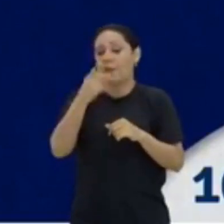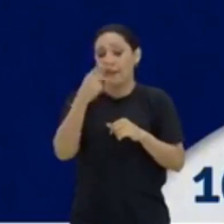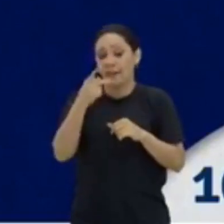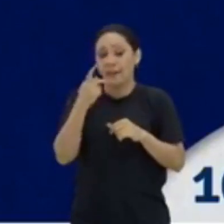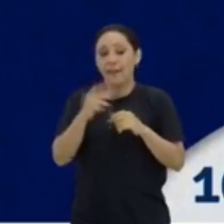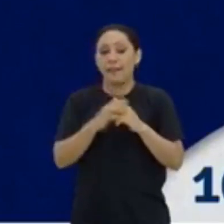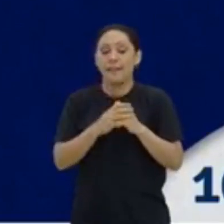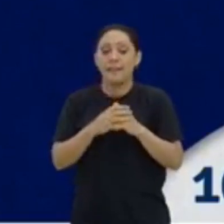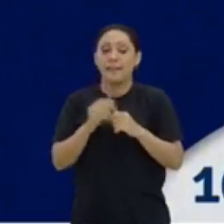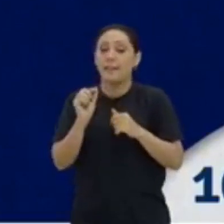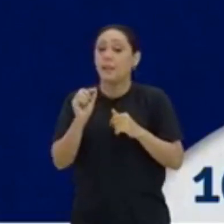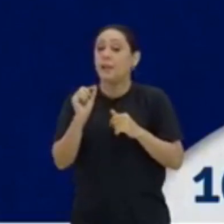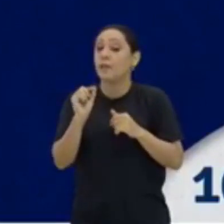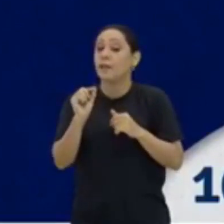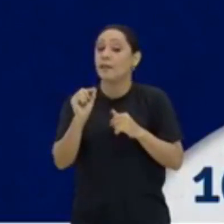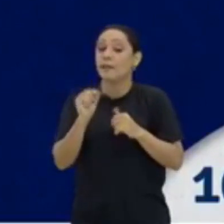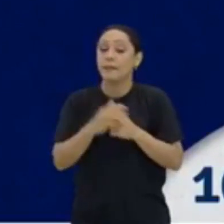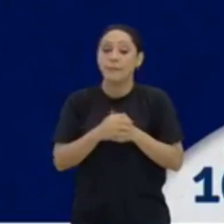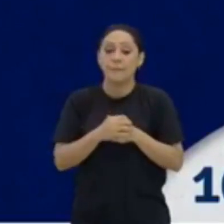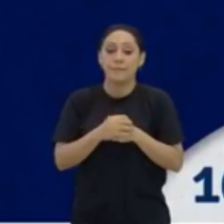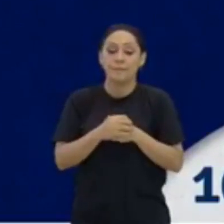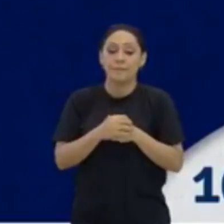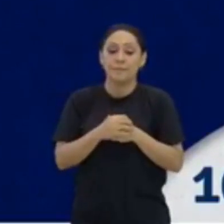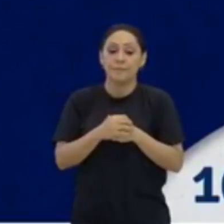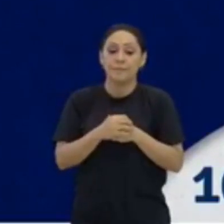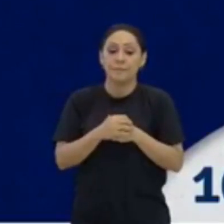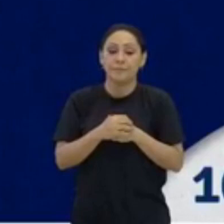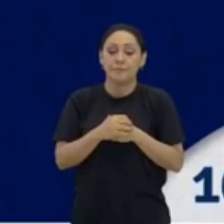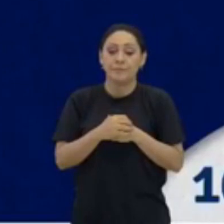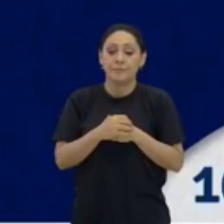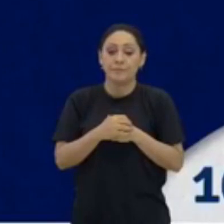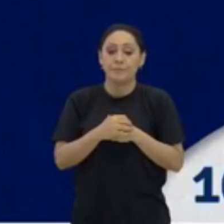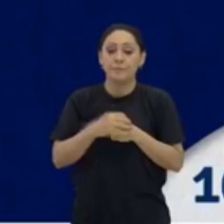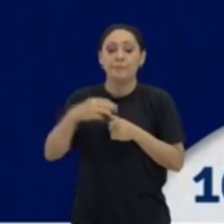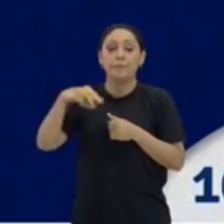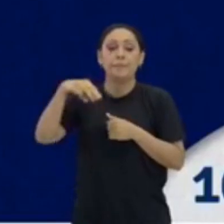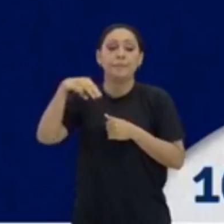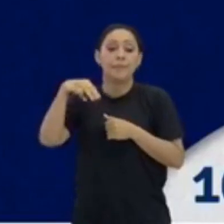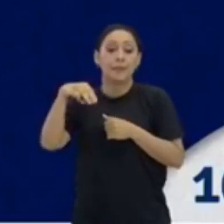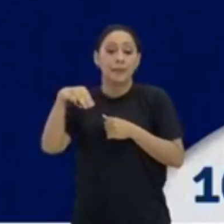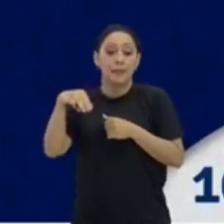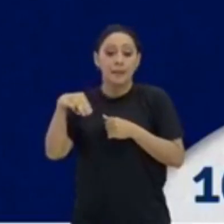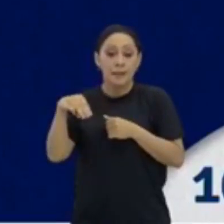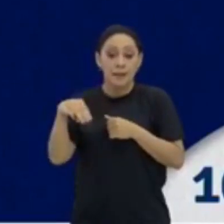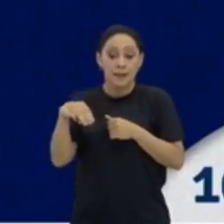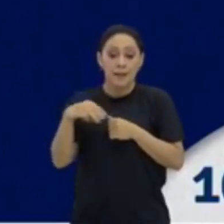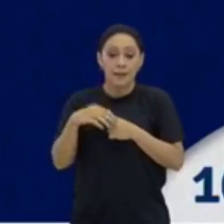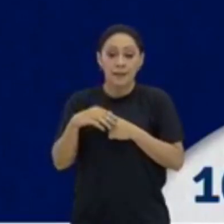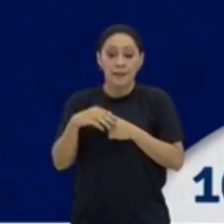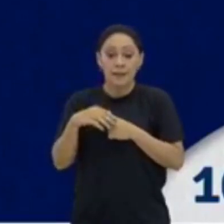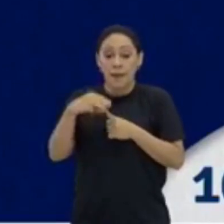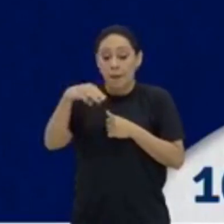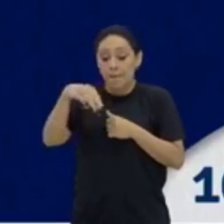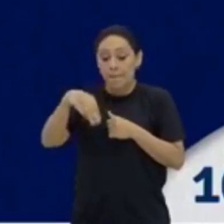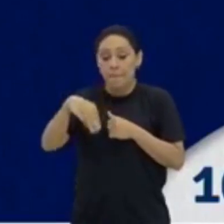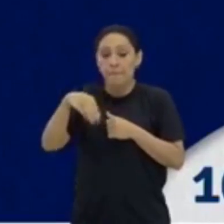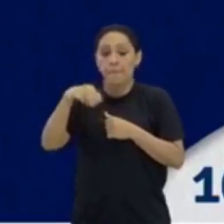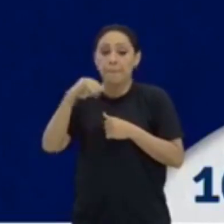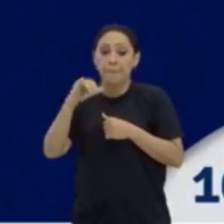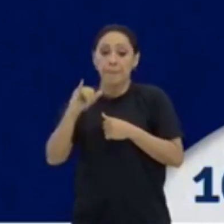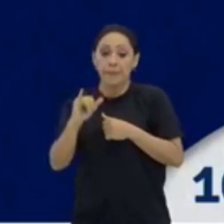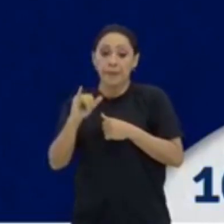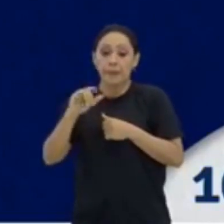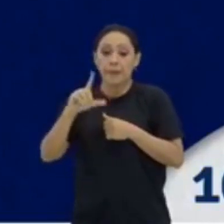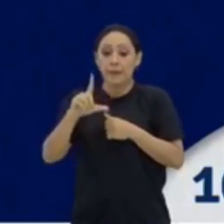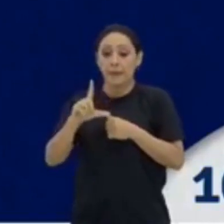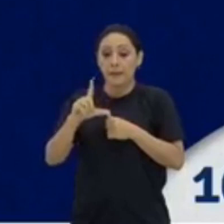unha seria o... Menor unidade. Opa. Menor submúltiplo do metro, né? Milímetros,